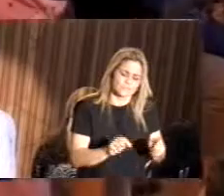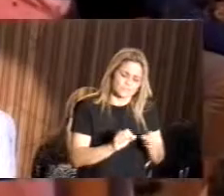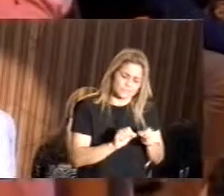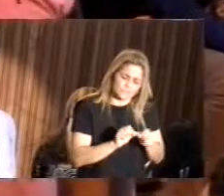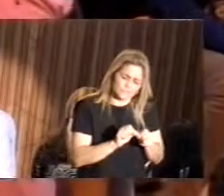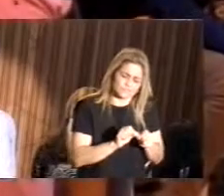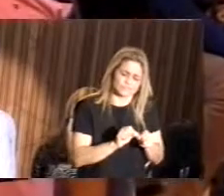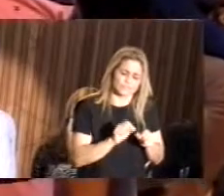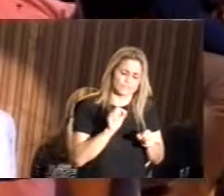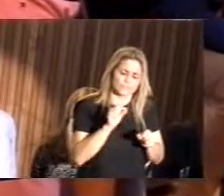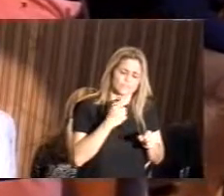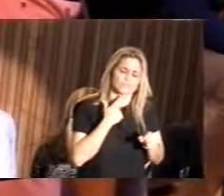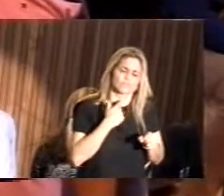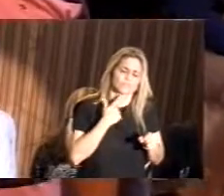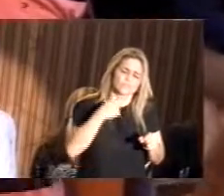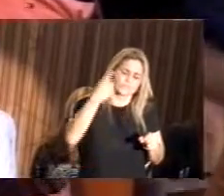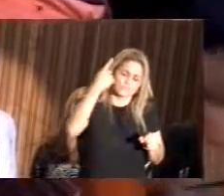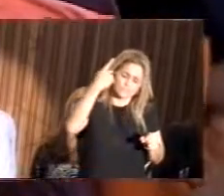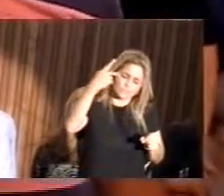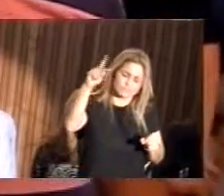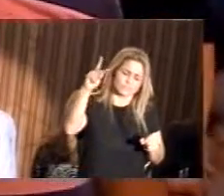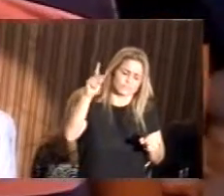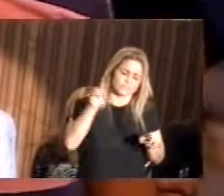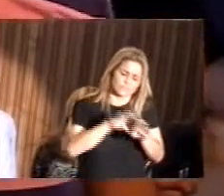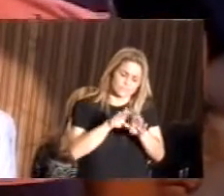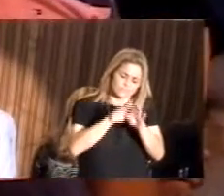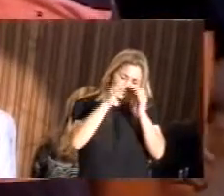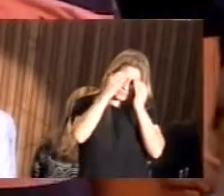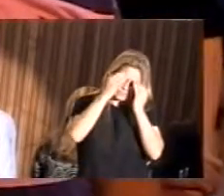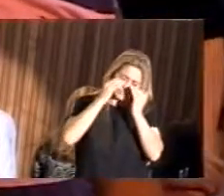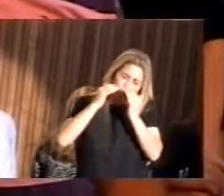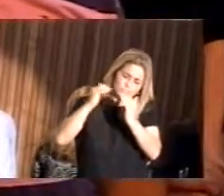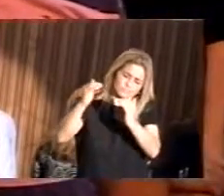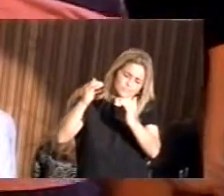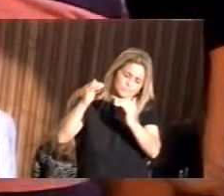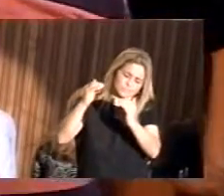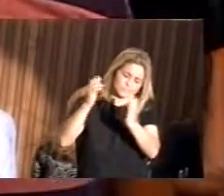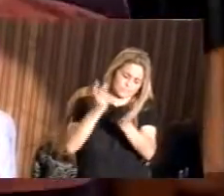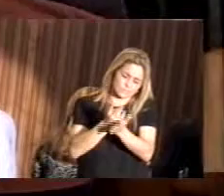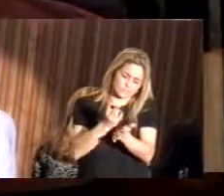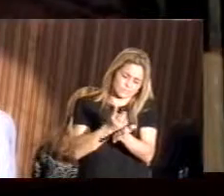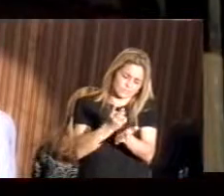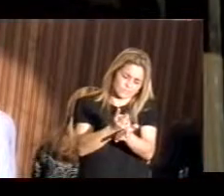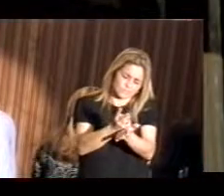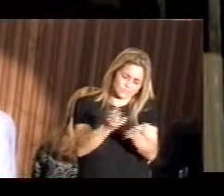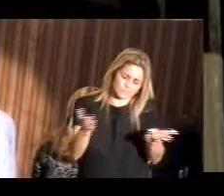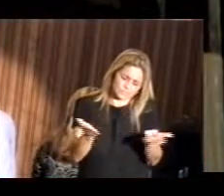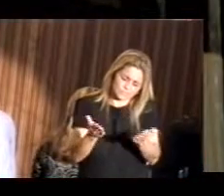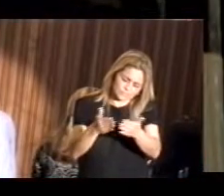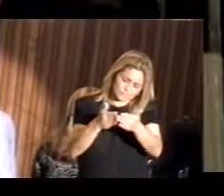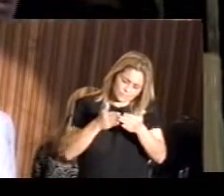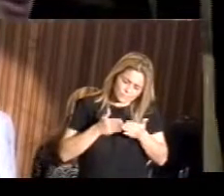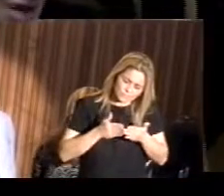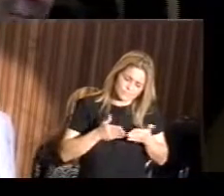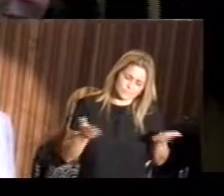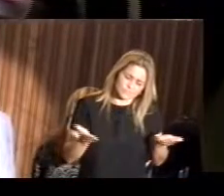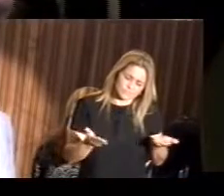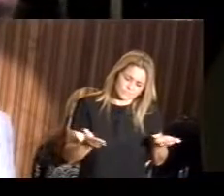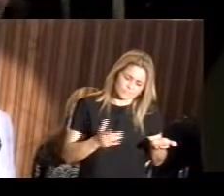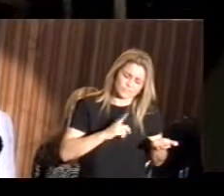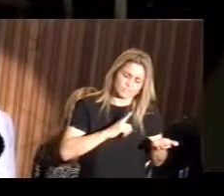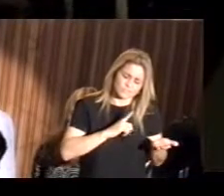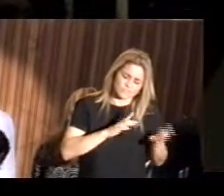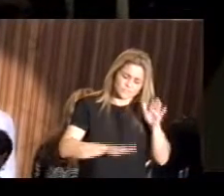o teu caminho, a tua vontade, o teu propósito. Quero te pedir, Senhor, que toda algema